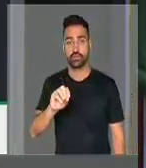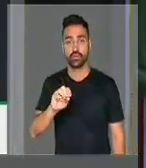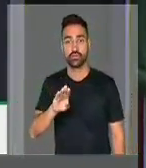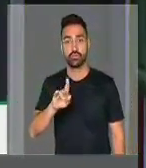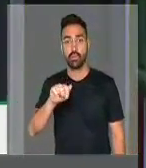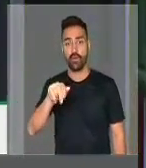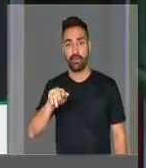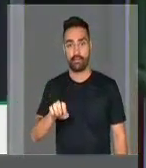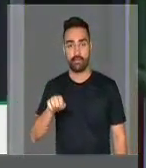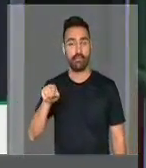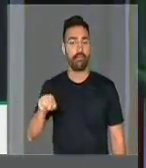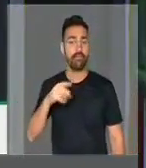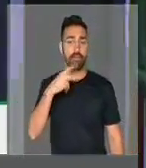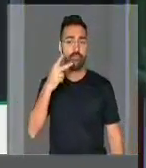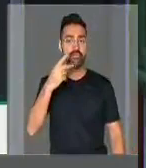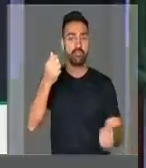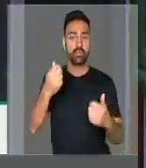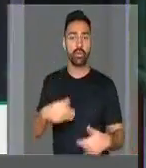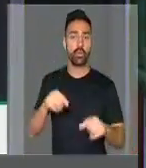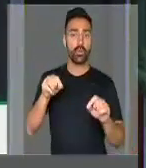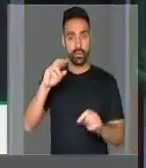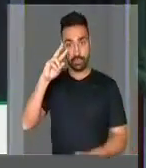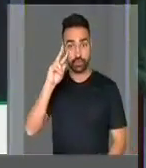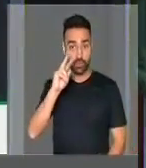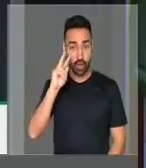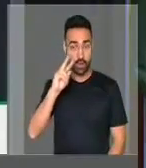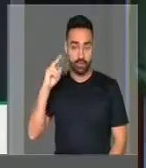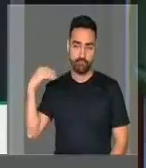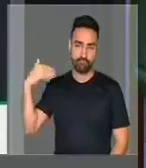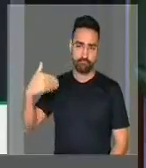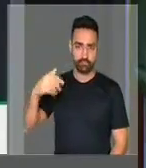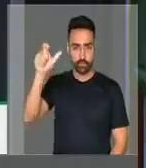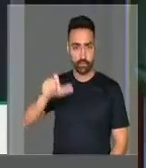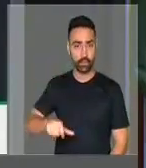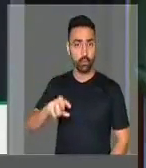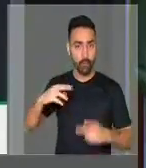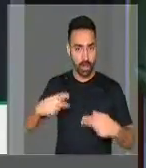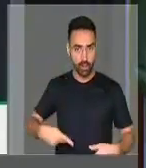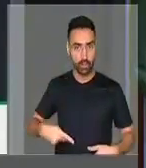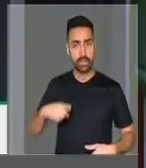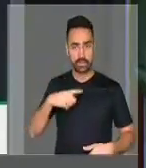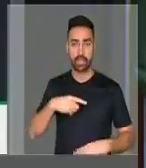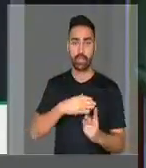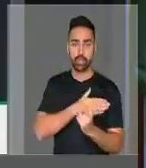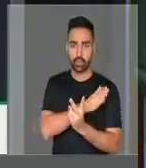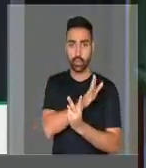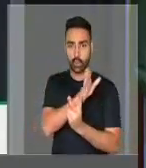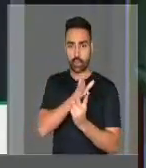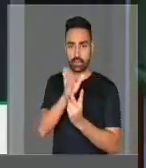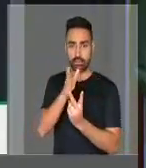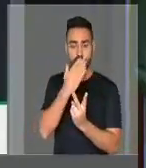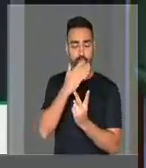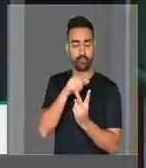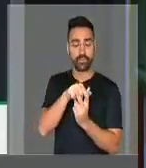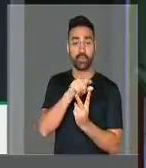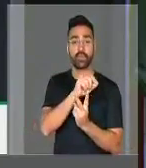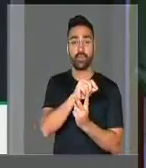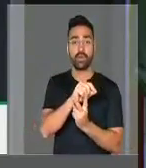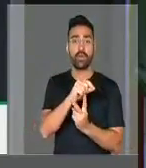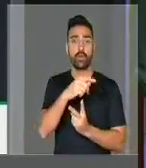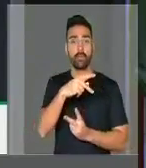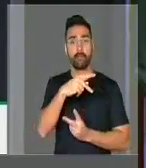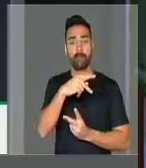gostava de dizer que a história humana ela tem dois ritmos. o modus